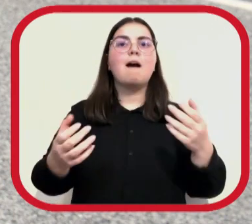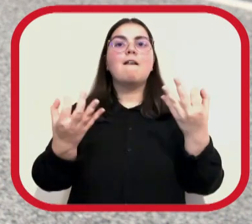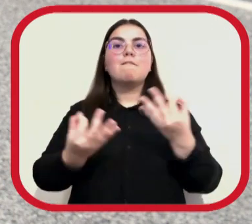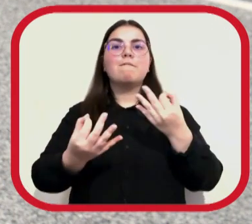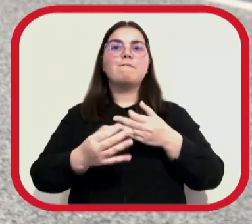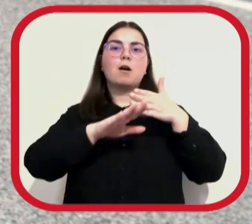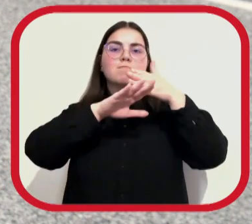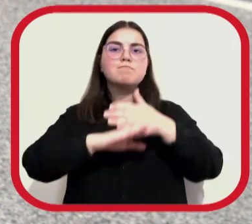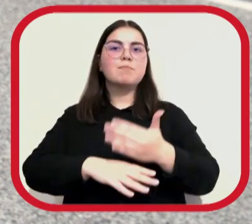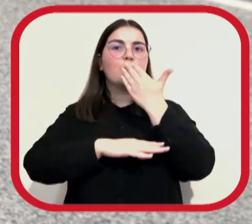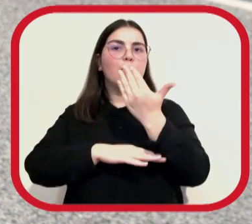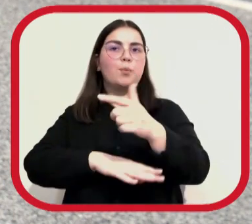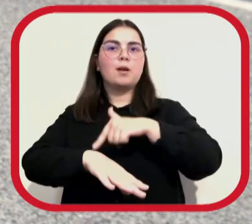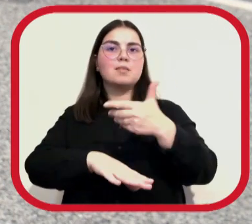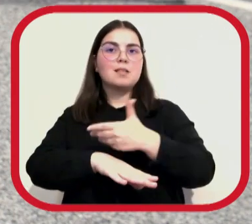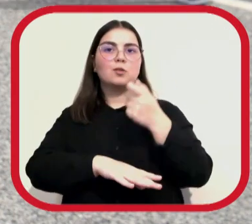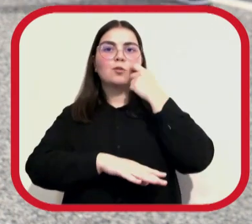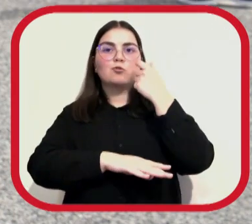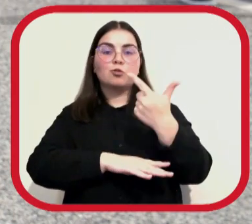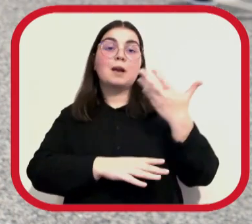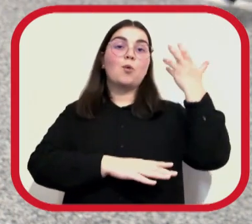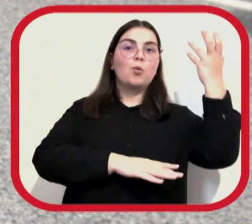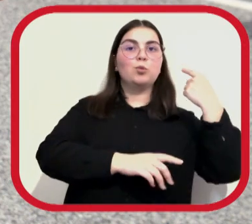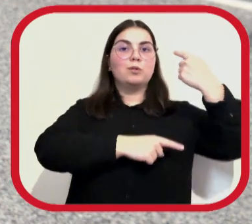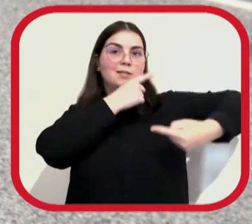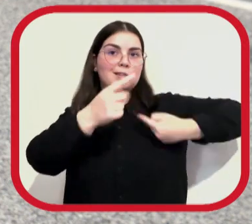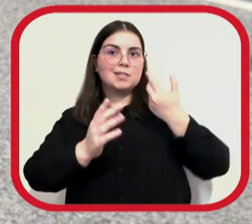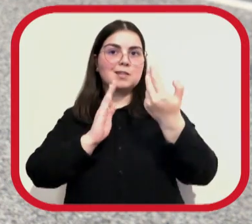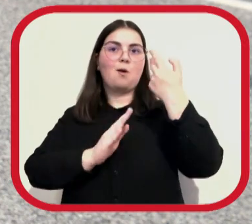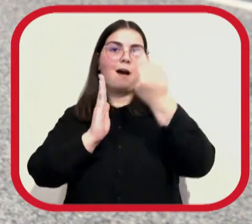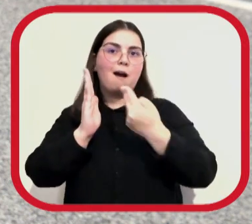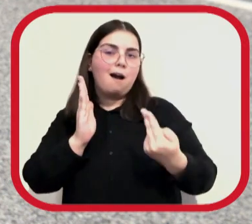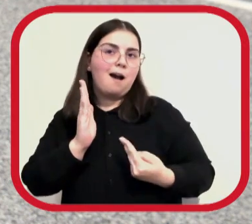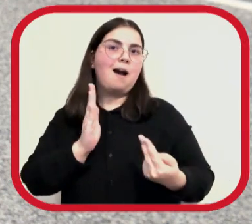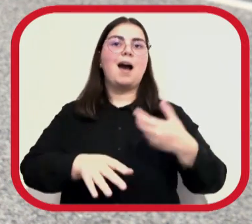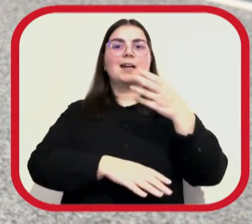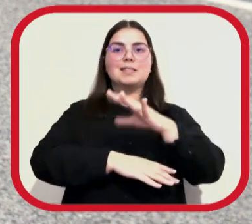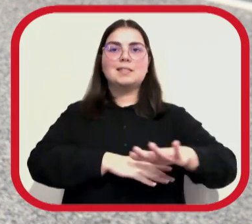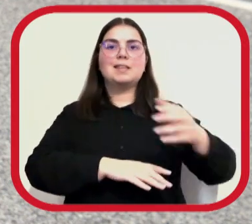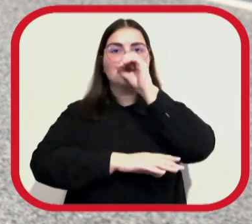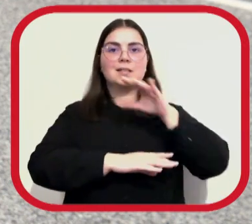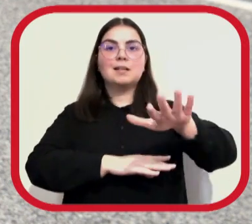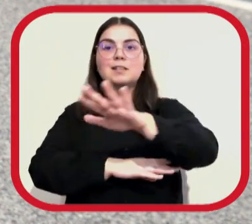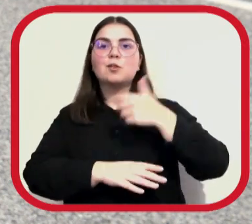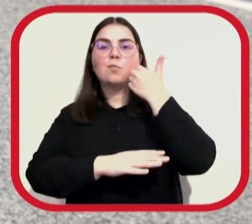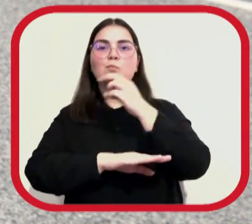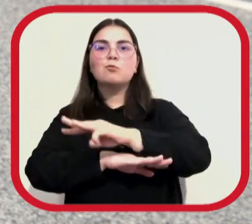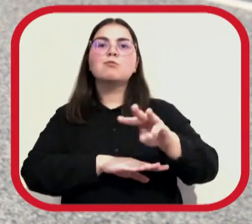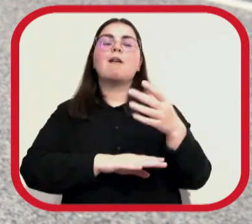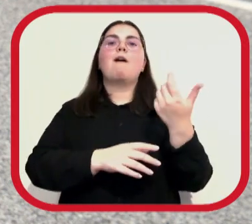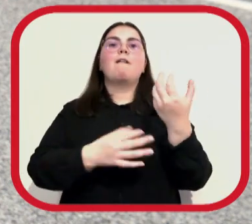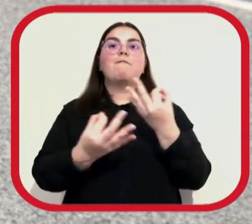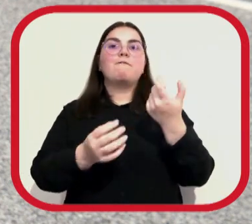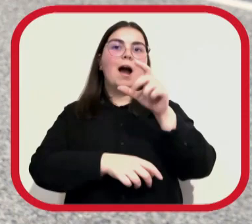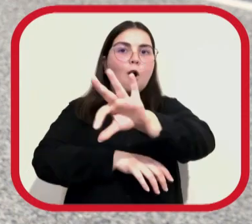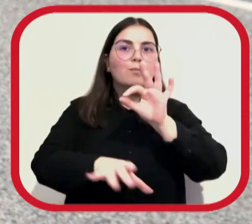de Belém foi o local de onde partiram as caravelas na época dos descobrimentos. Cultura e tradição, arte e ciência, museus e jardins, Belém